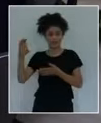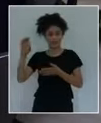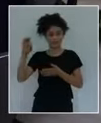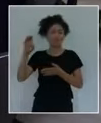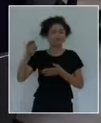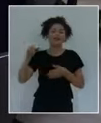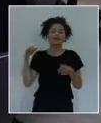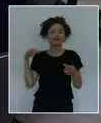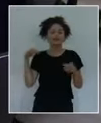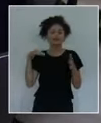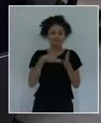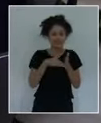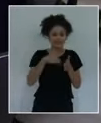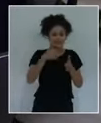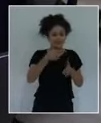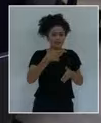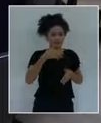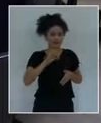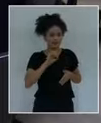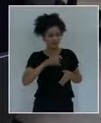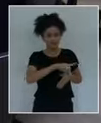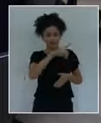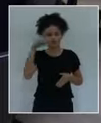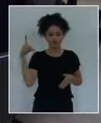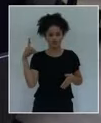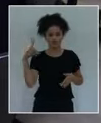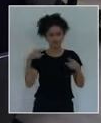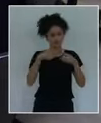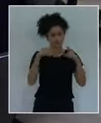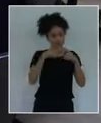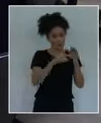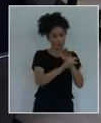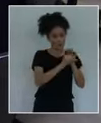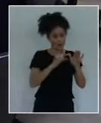dias, previsto no parágrafo único do disposto legal